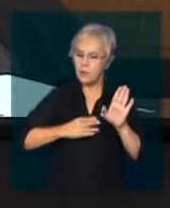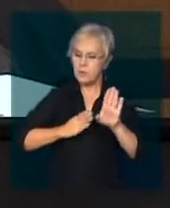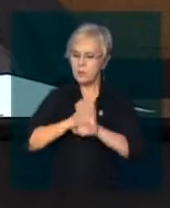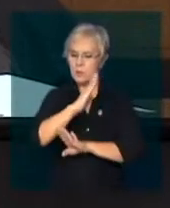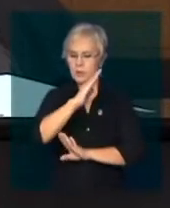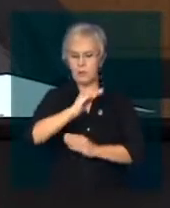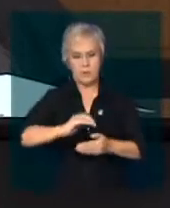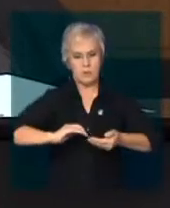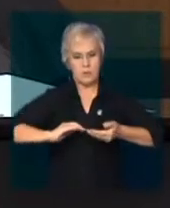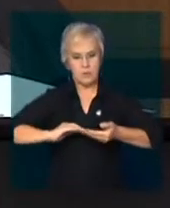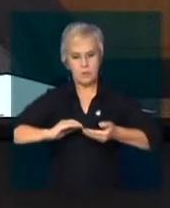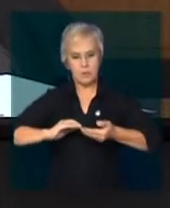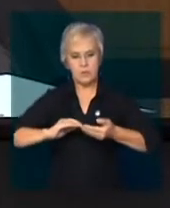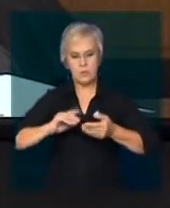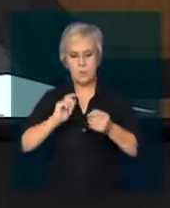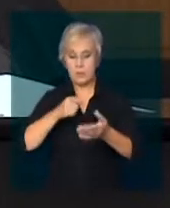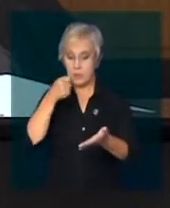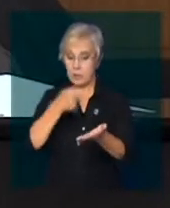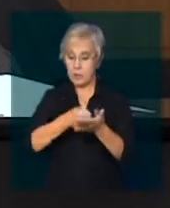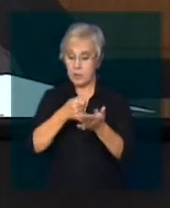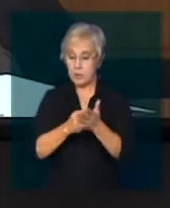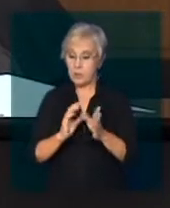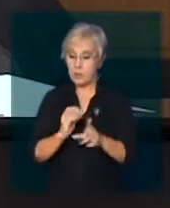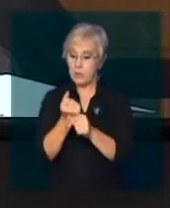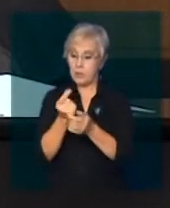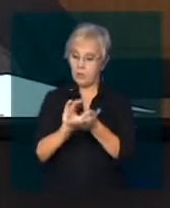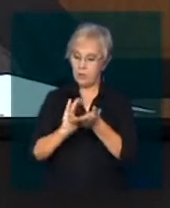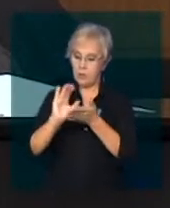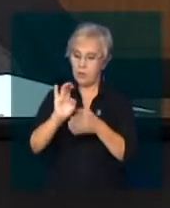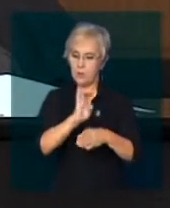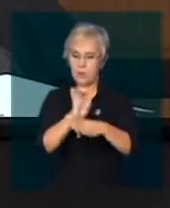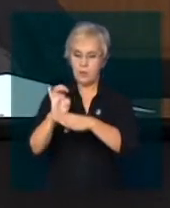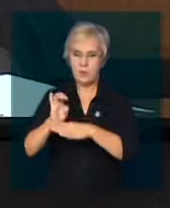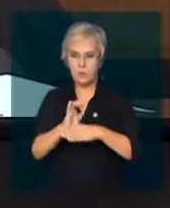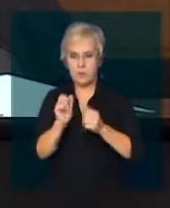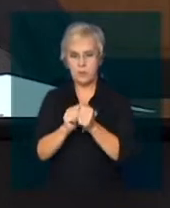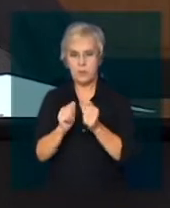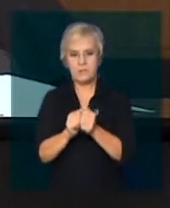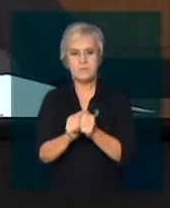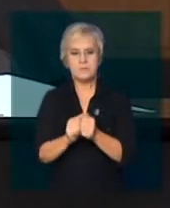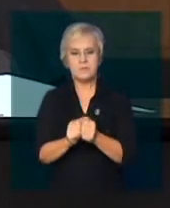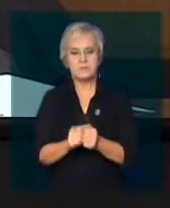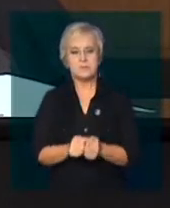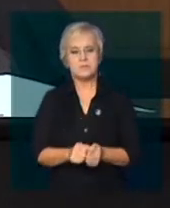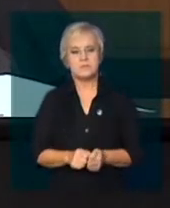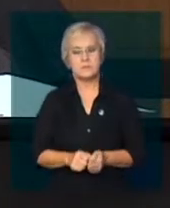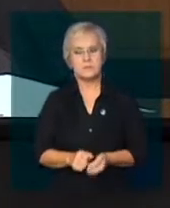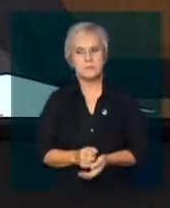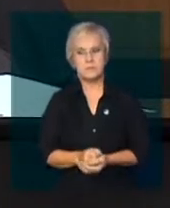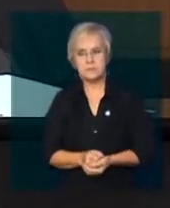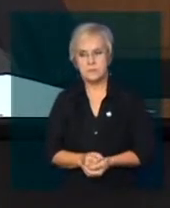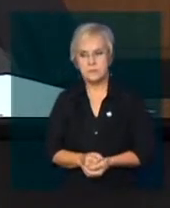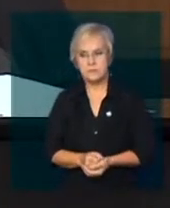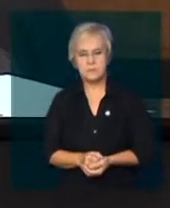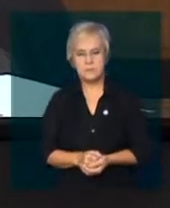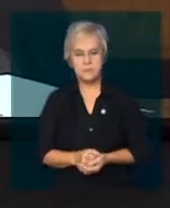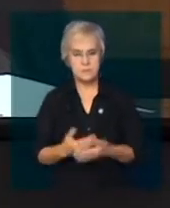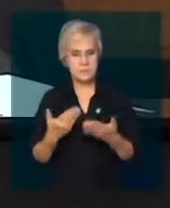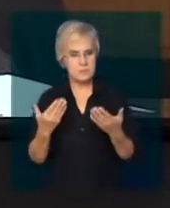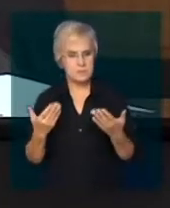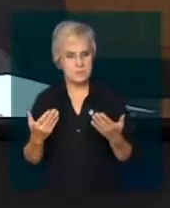pelo Congresso que tornam impositivo o repasse aos estados dos recursos do FEX, Fundo de Apoio à Exportação. Este